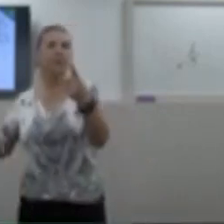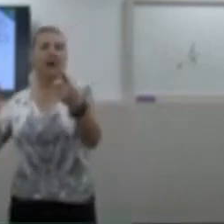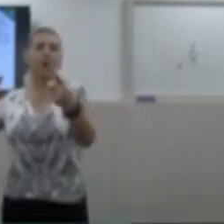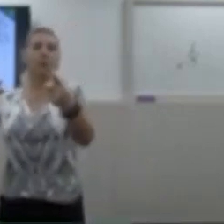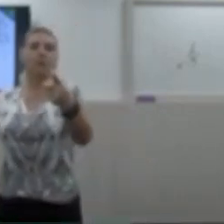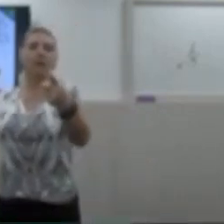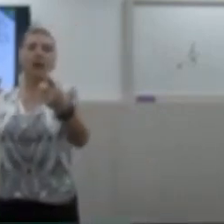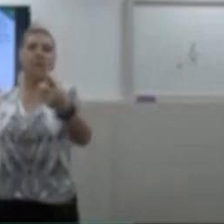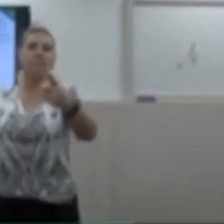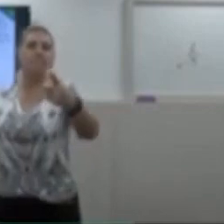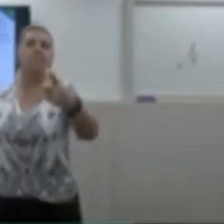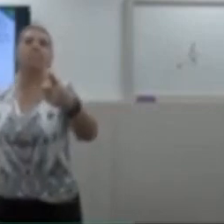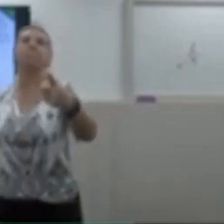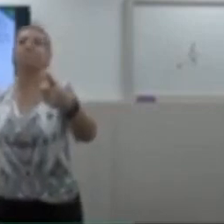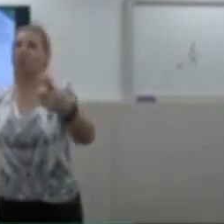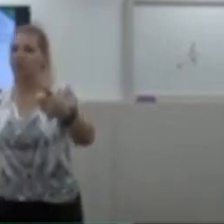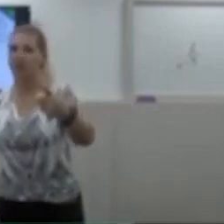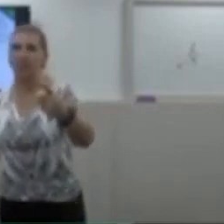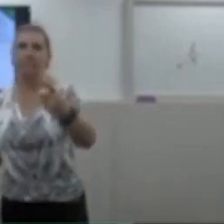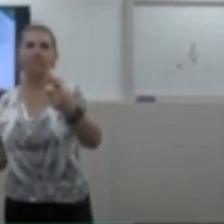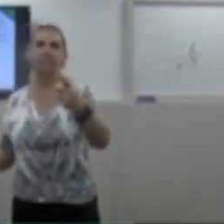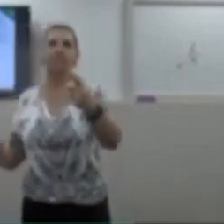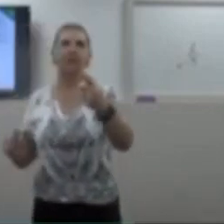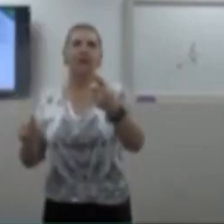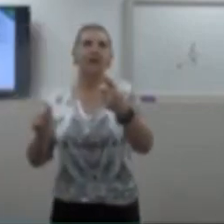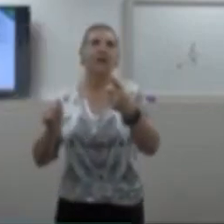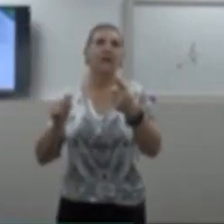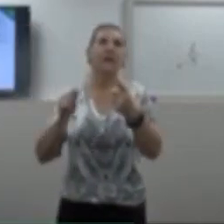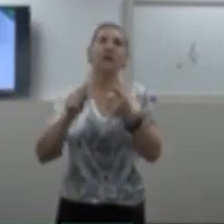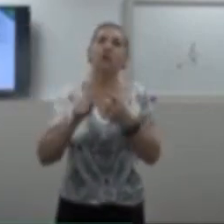Quinto é um numeral ordinal.